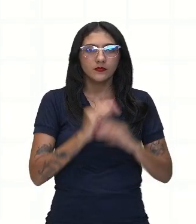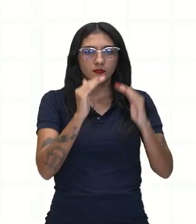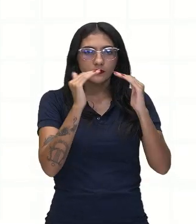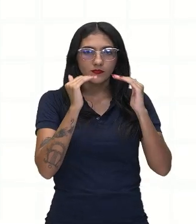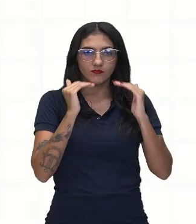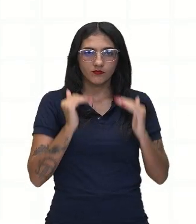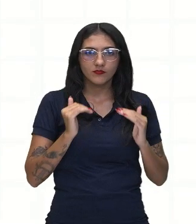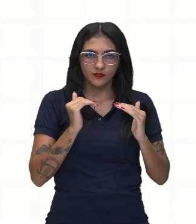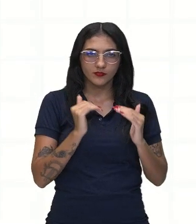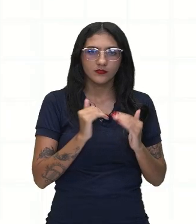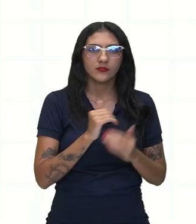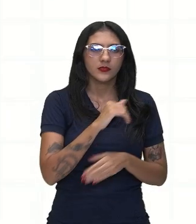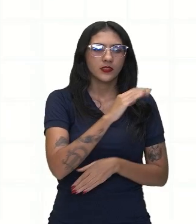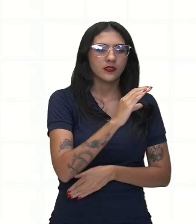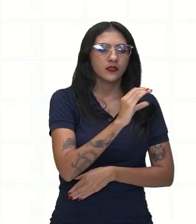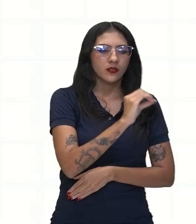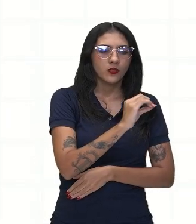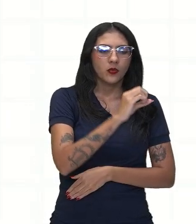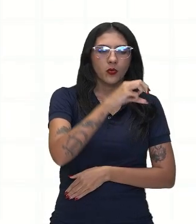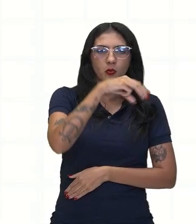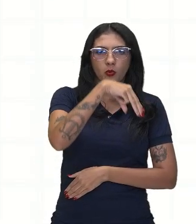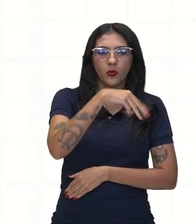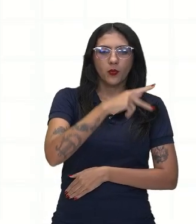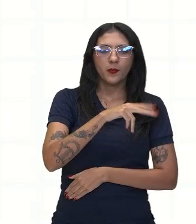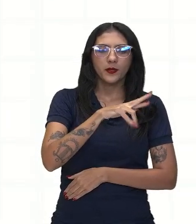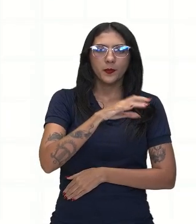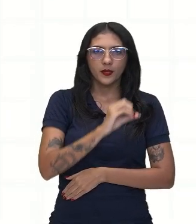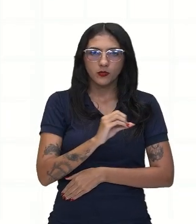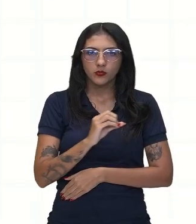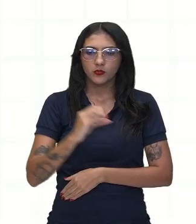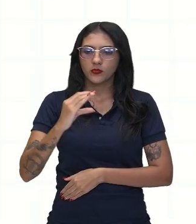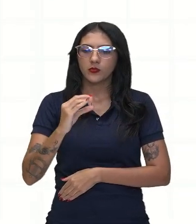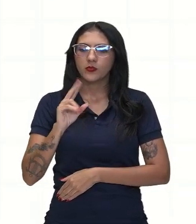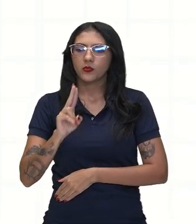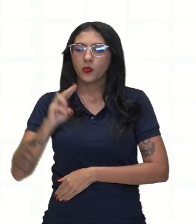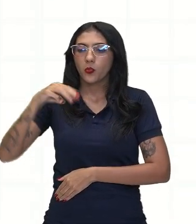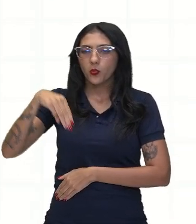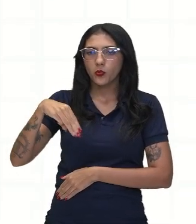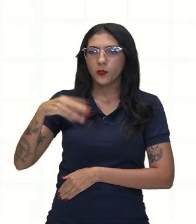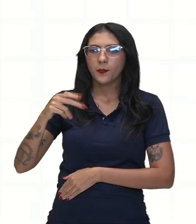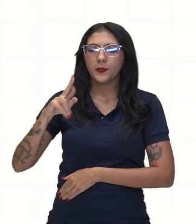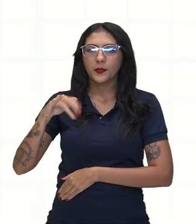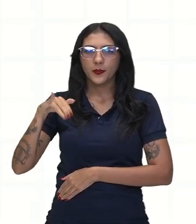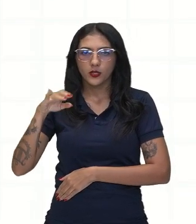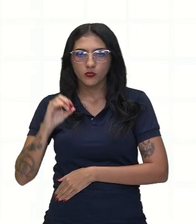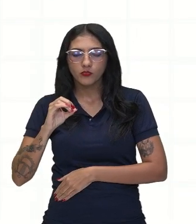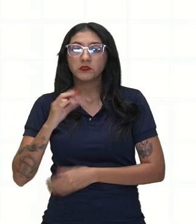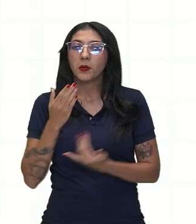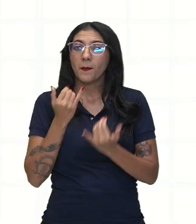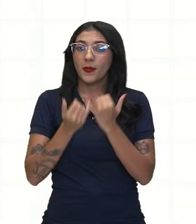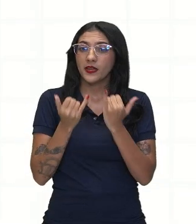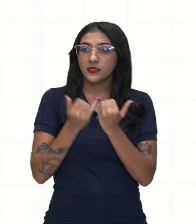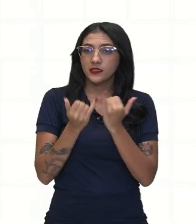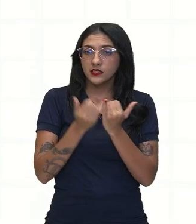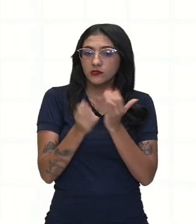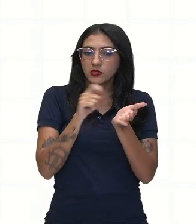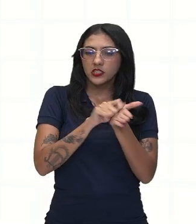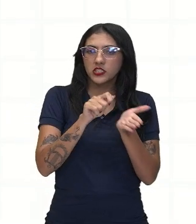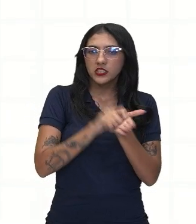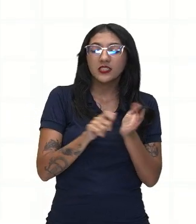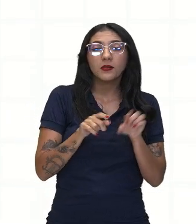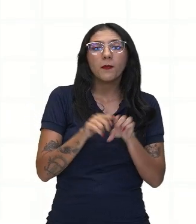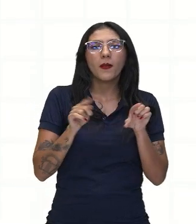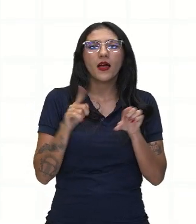Comprimento e cumprimento. As duas palavras, elas são parecidas na pronúncia e na escrita, mas